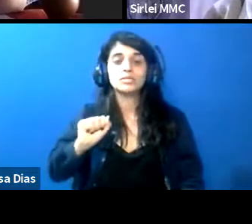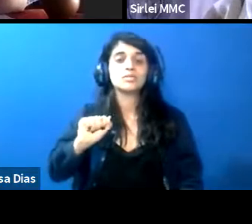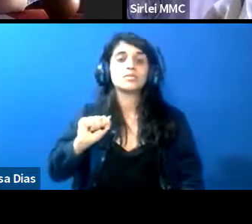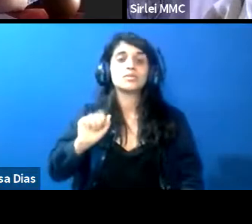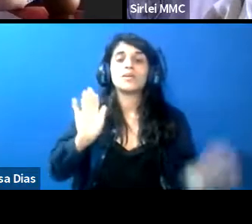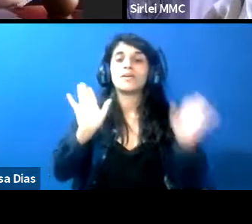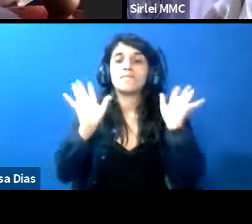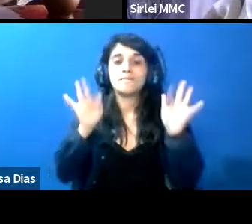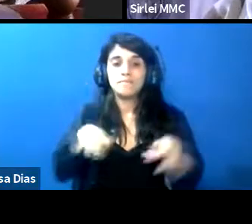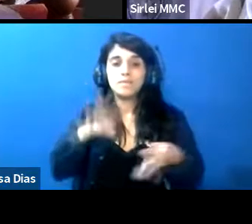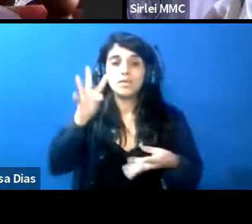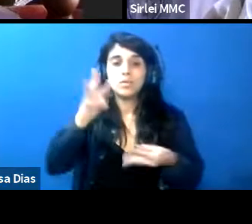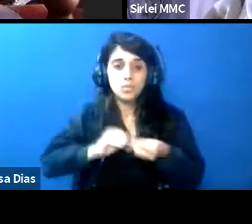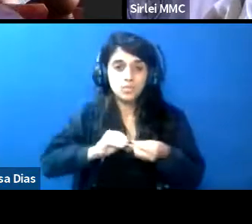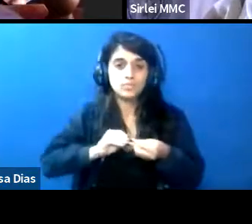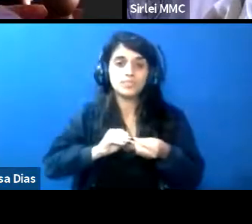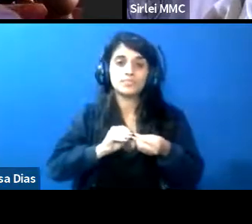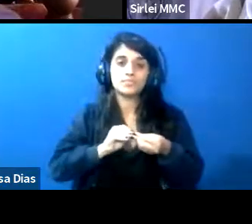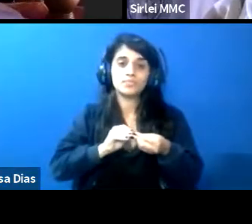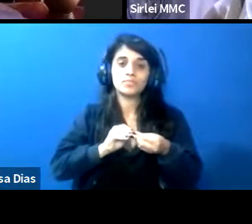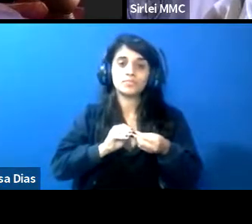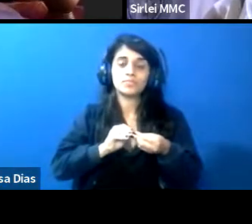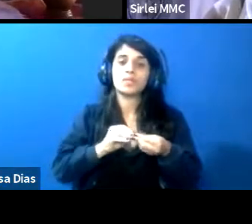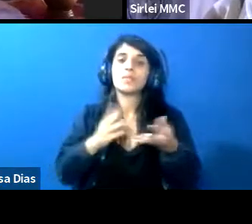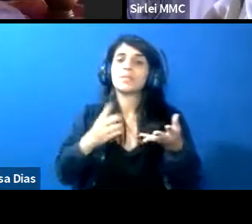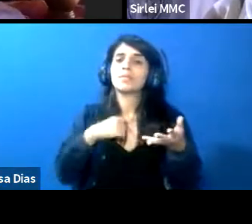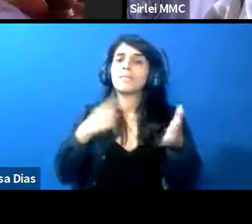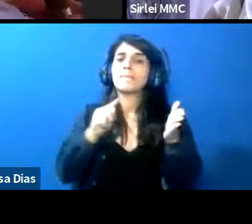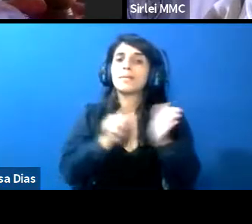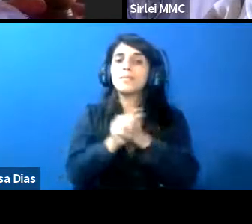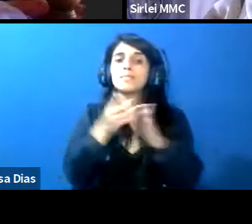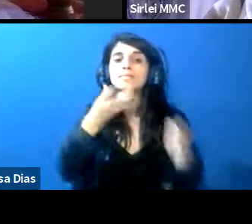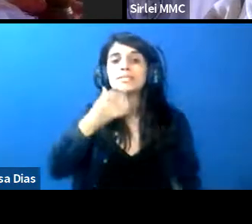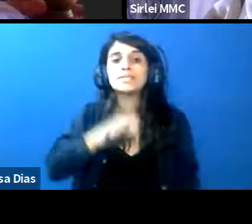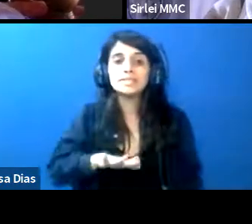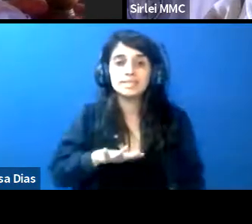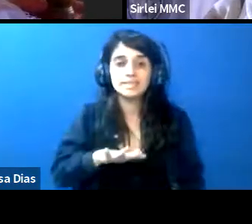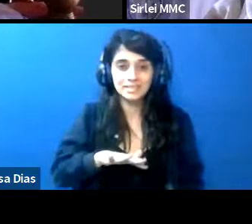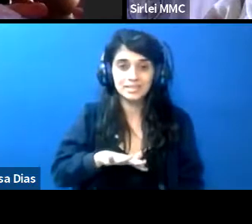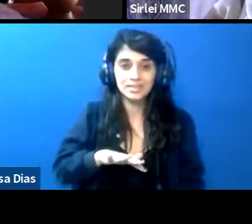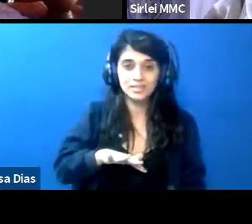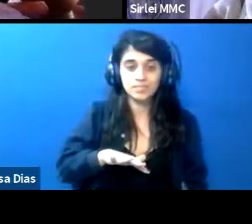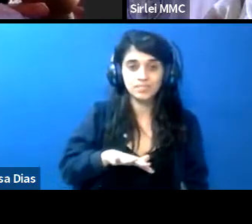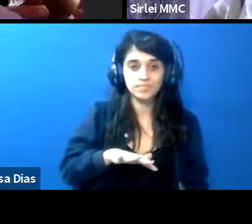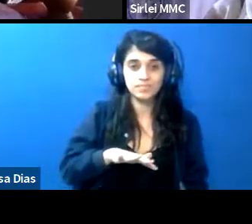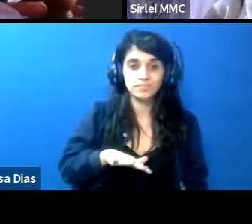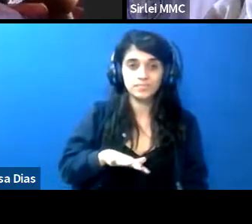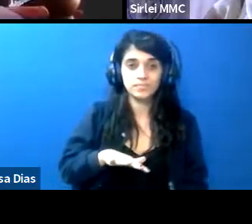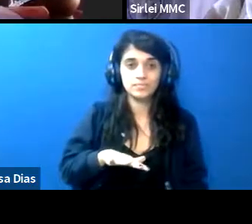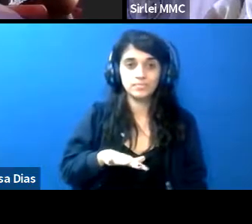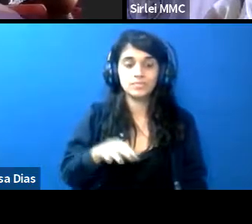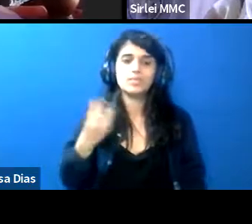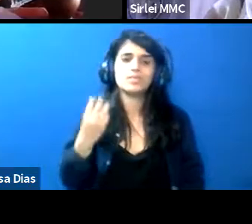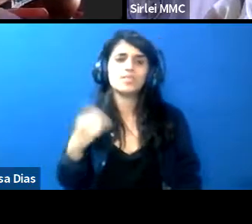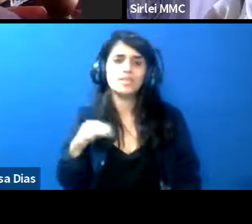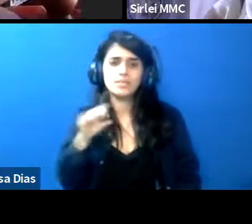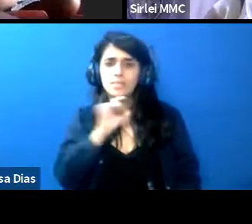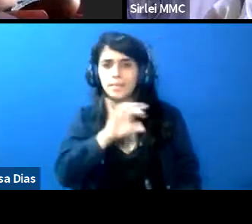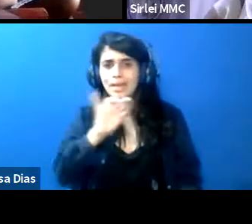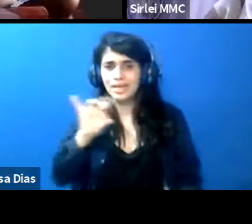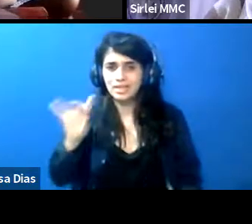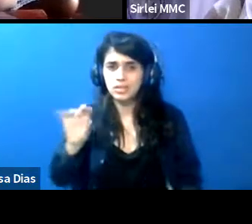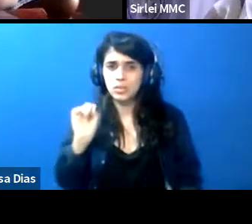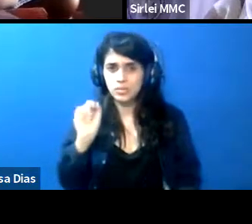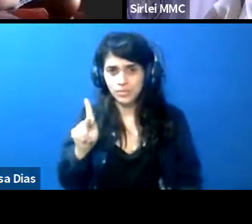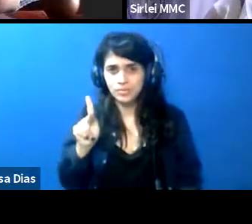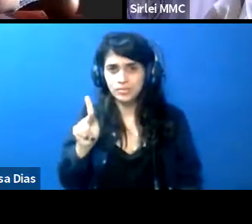E chegou mais uma pergunta sobre as crianças. Então, temos uns 3 minutos para cada uma tocar